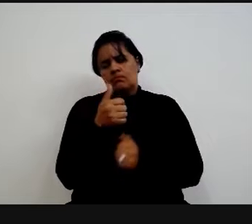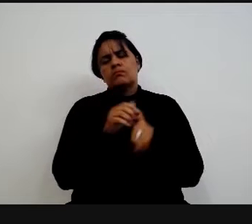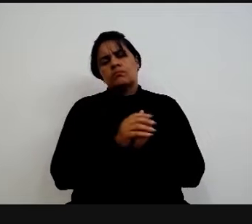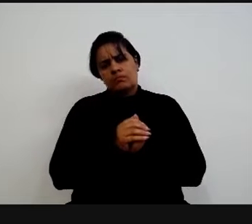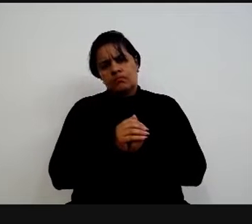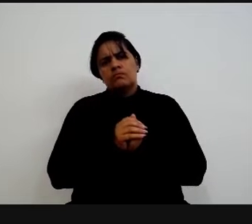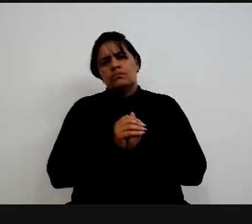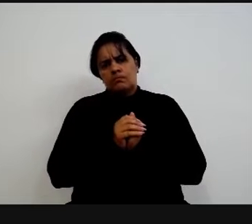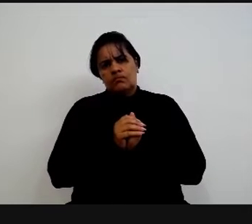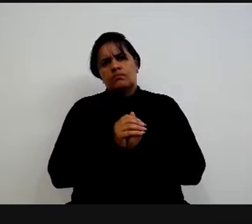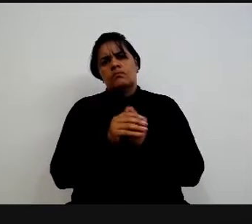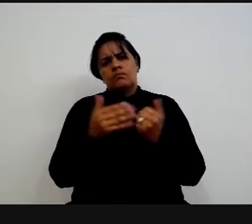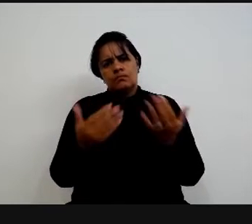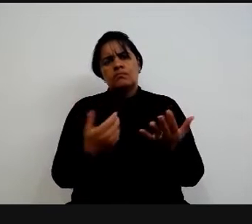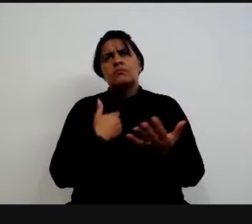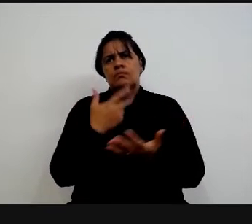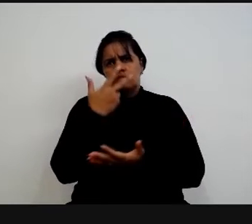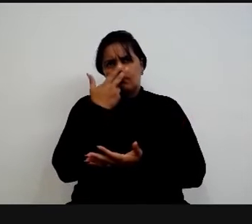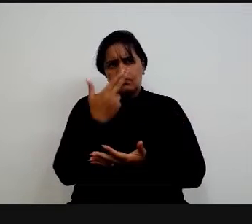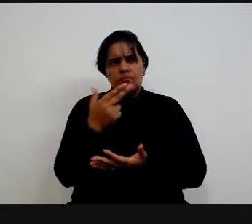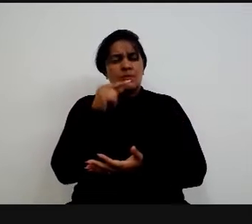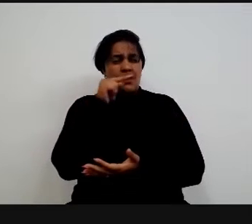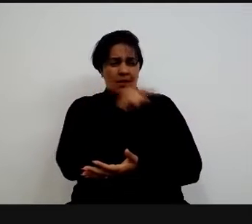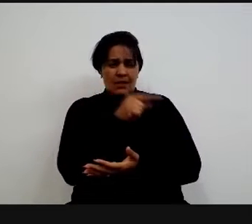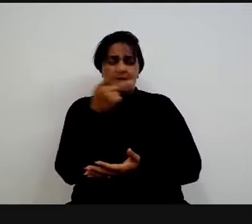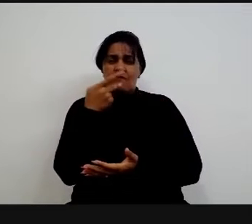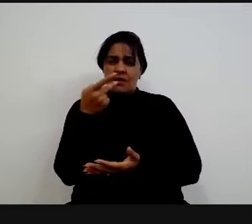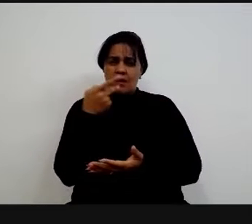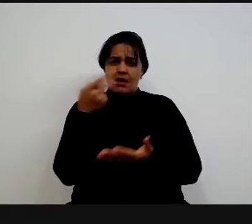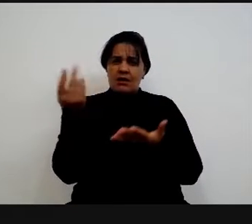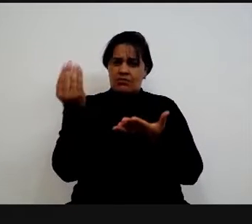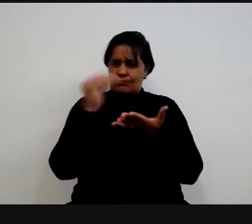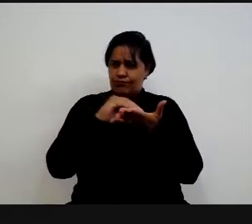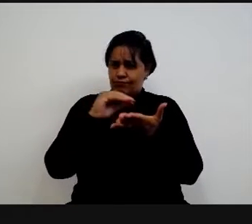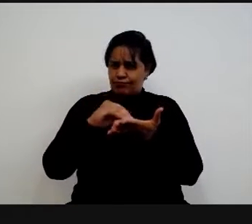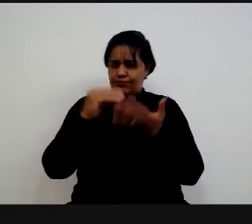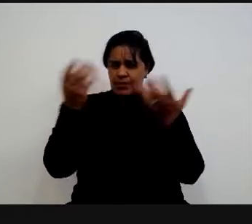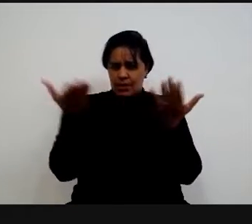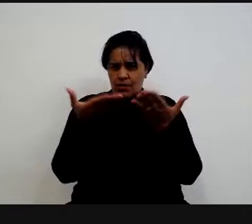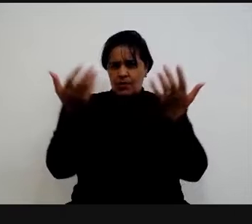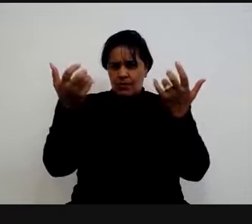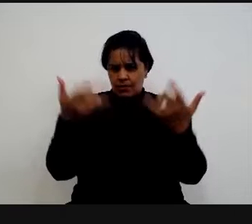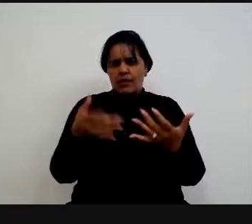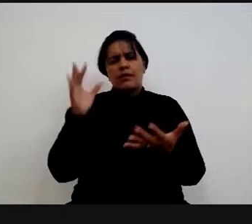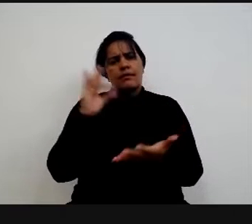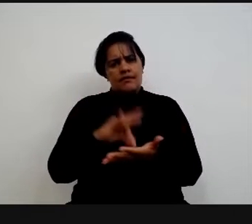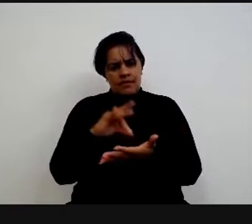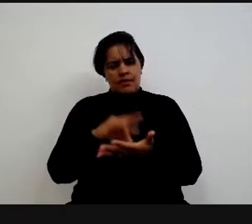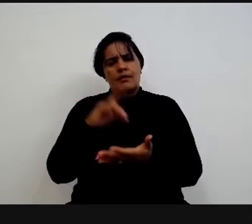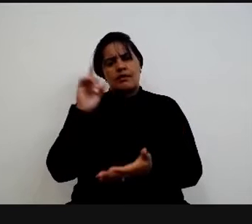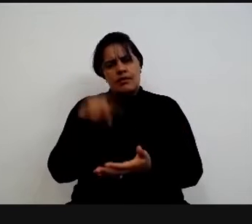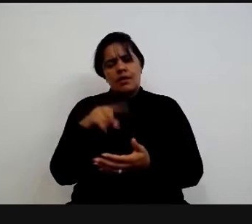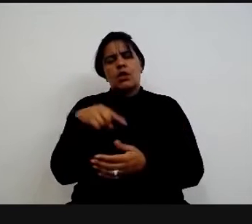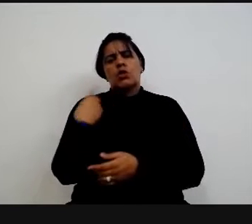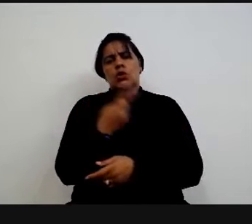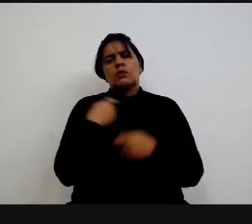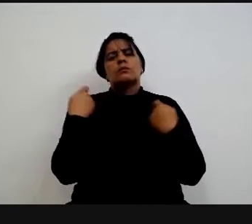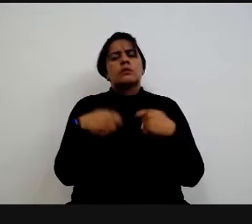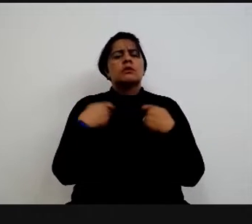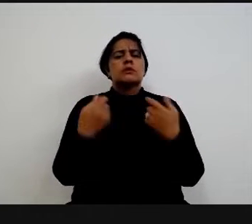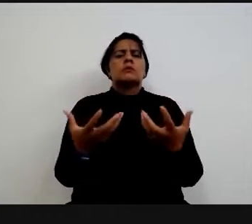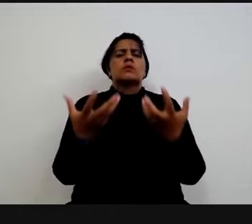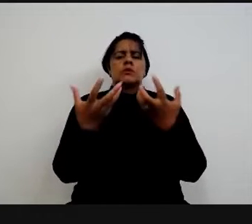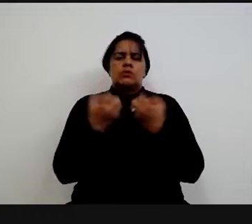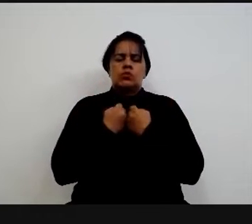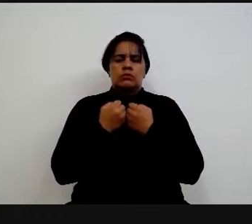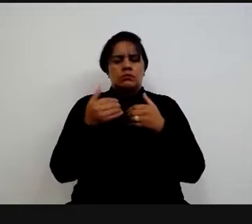eles. Eu acho que o que eles disseram são as tendências que realmente nós temos que assumir e seguir daqui